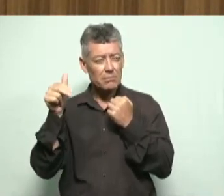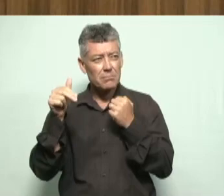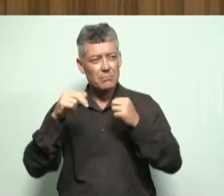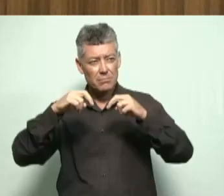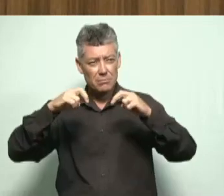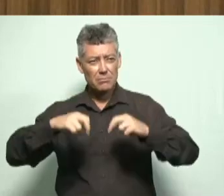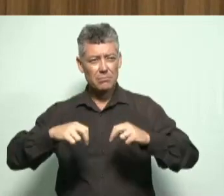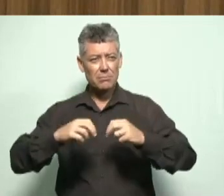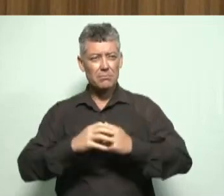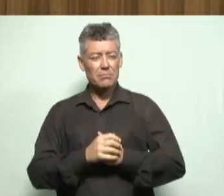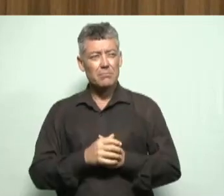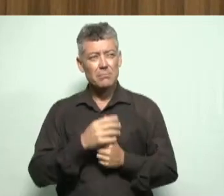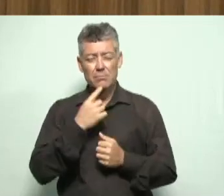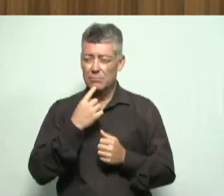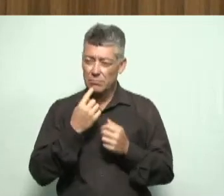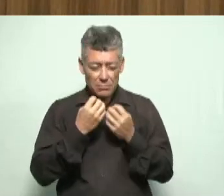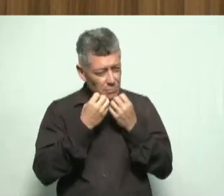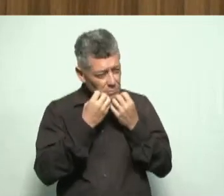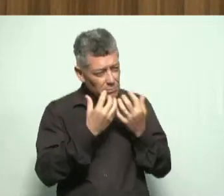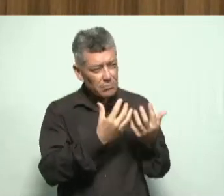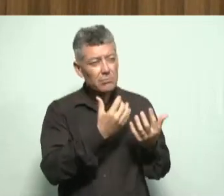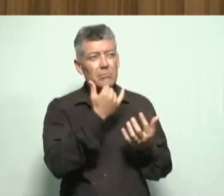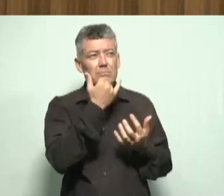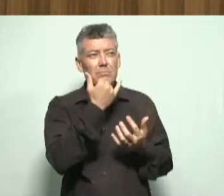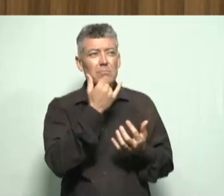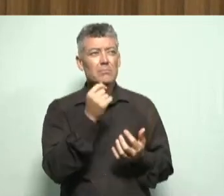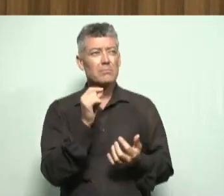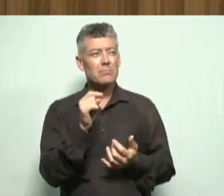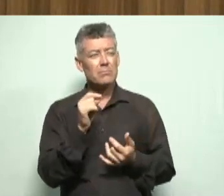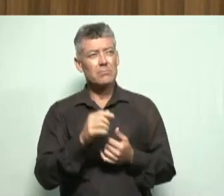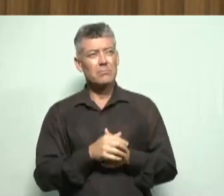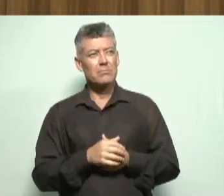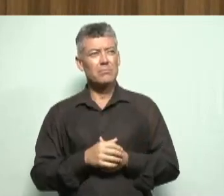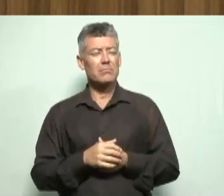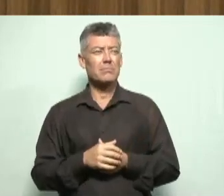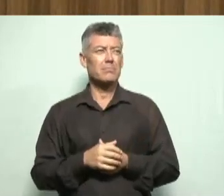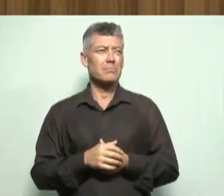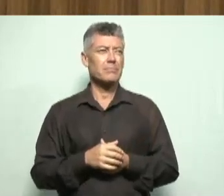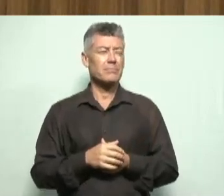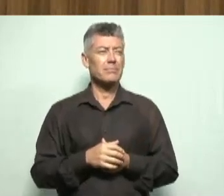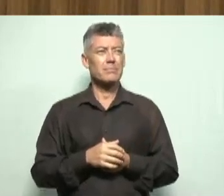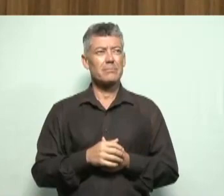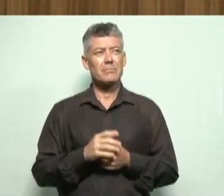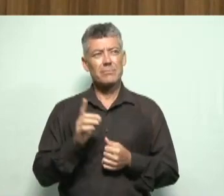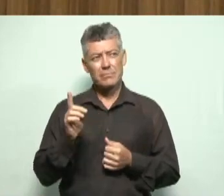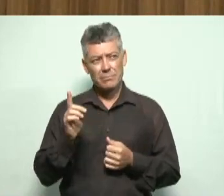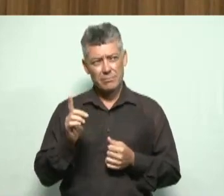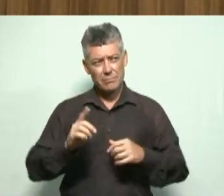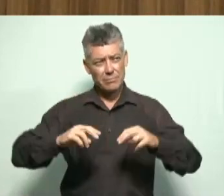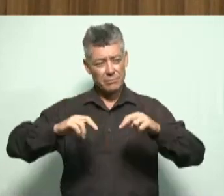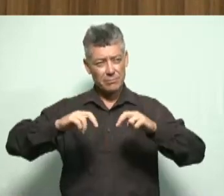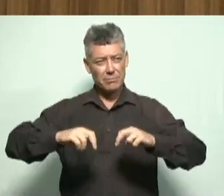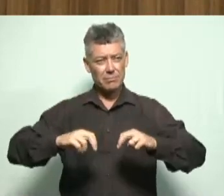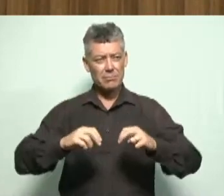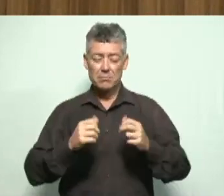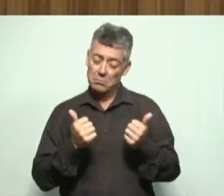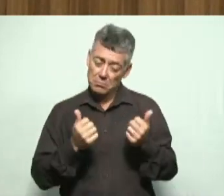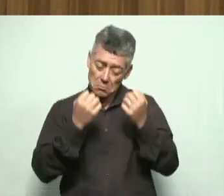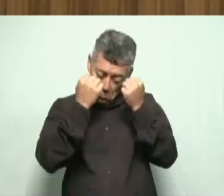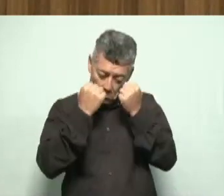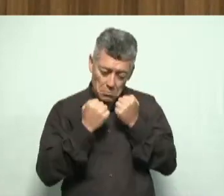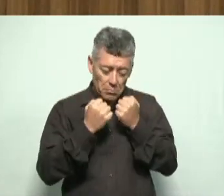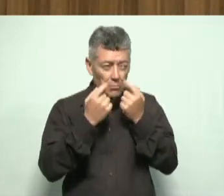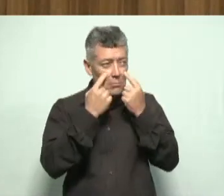a declaração dele, vereador Bispo, a desculpa que ele deu foi incrível. Não, eu sentei sim com o chefe da facção